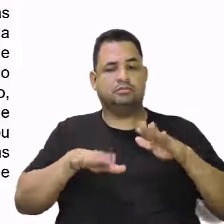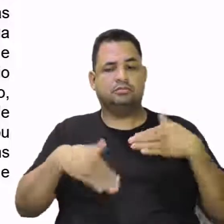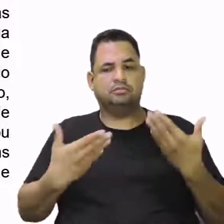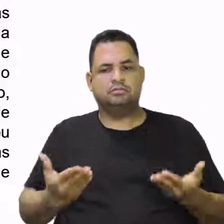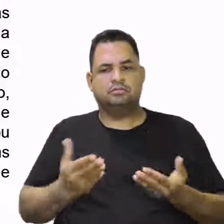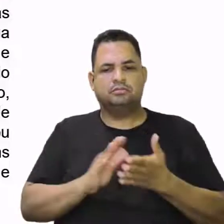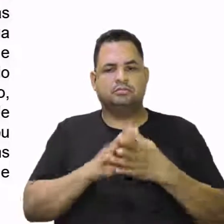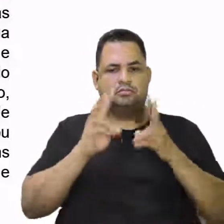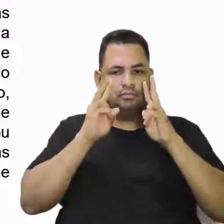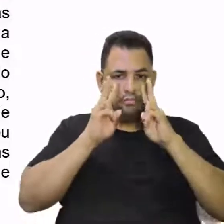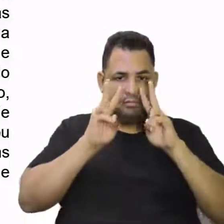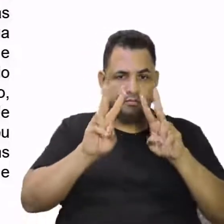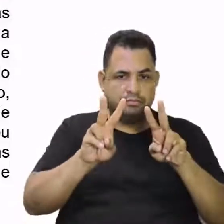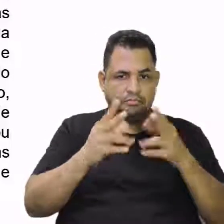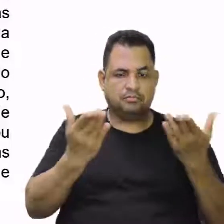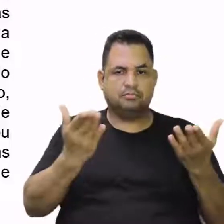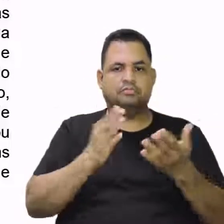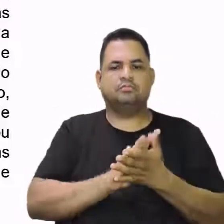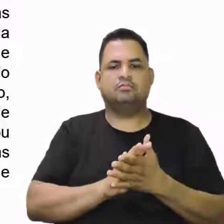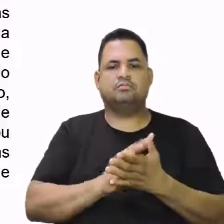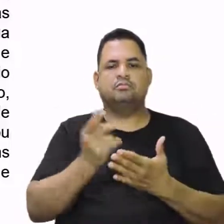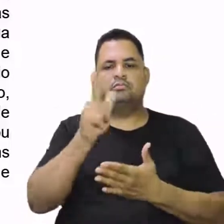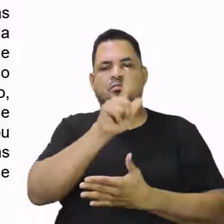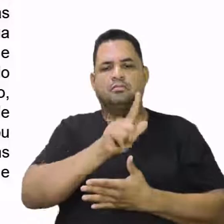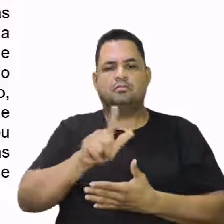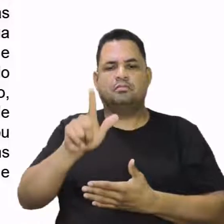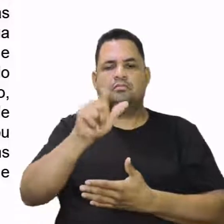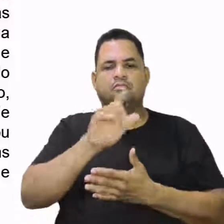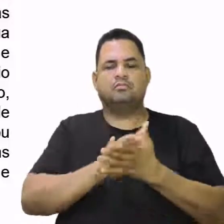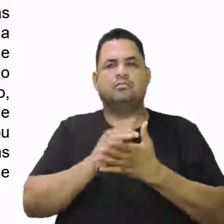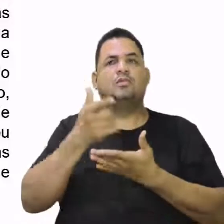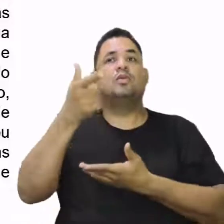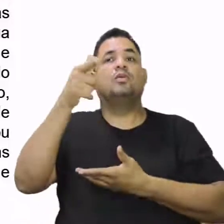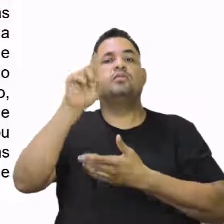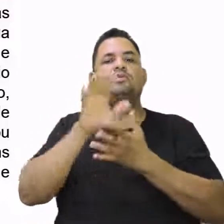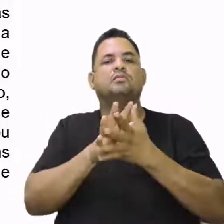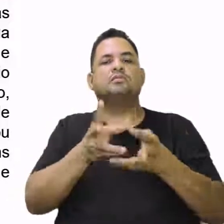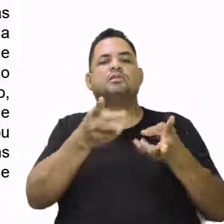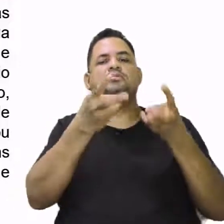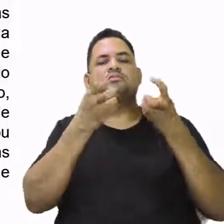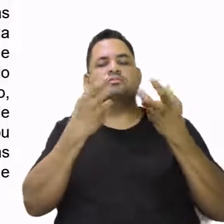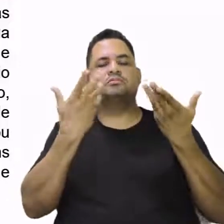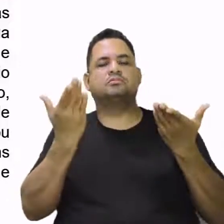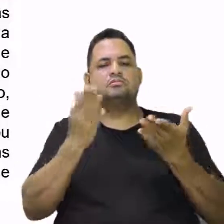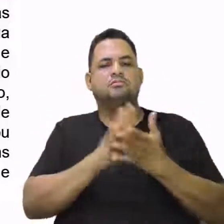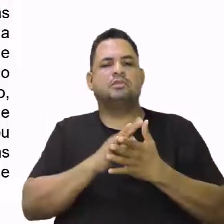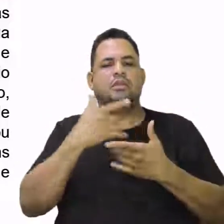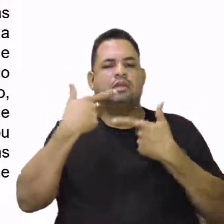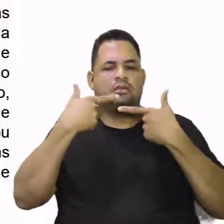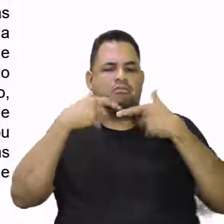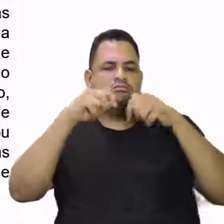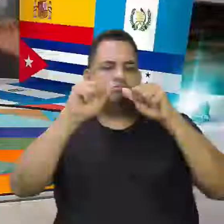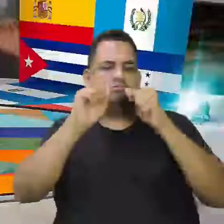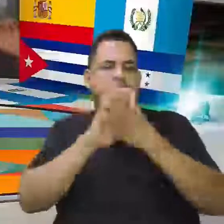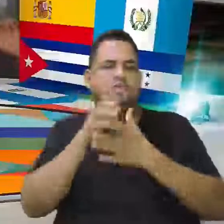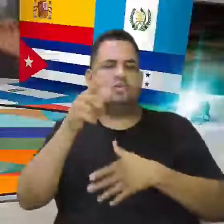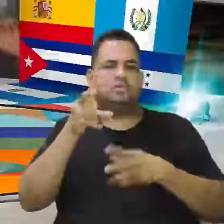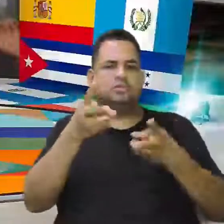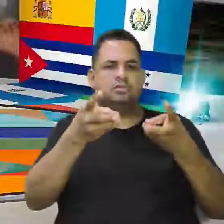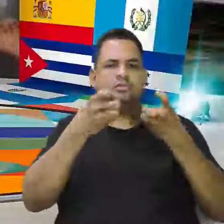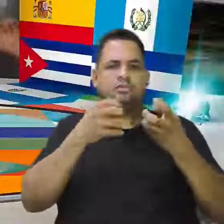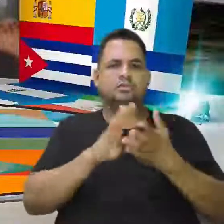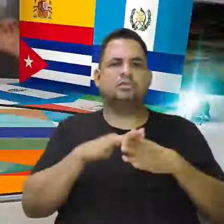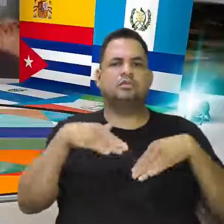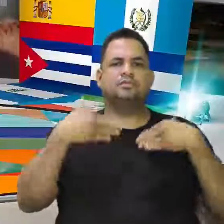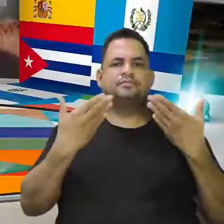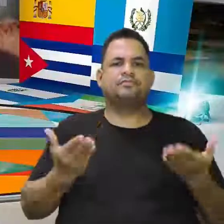de observar a literatura com outro olhar, de observar a linguagem com outro olhar. Então quando